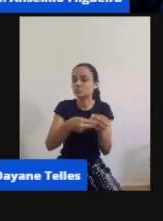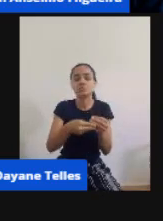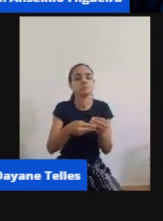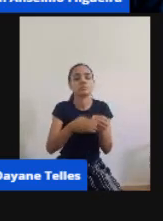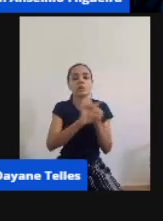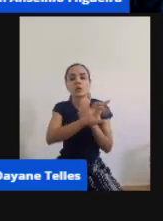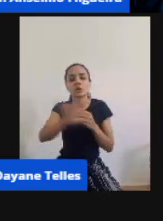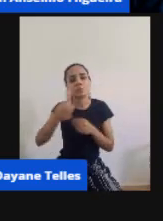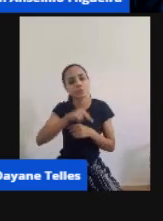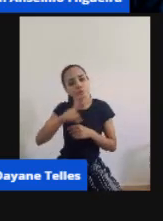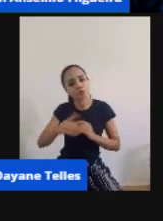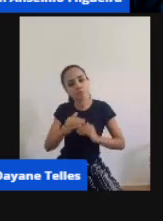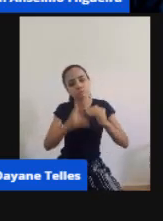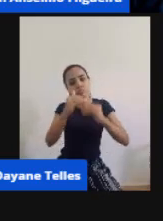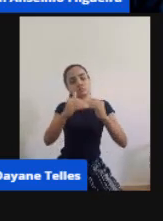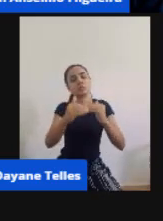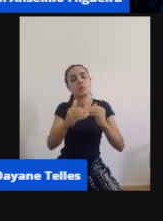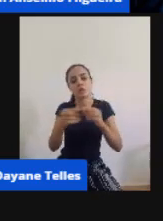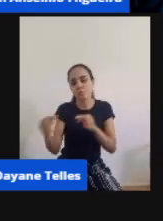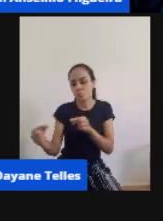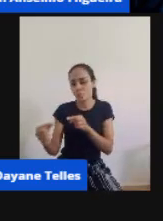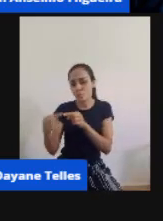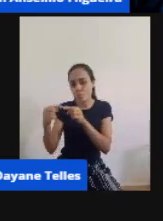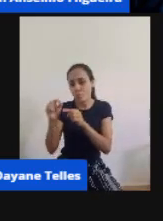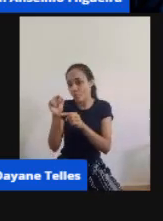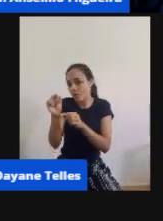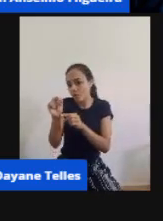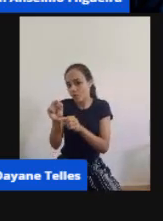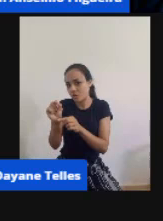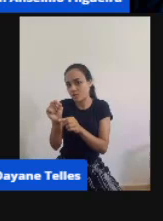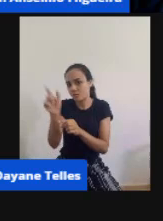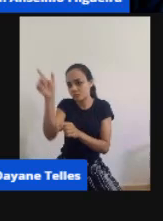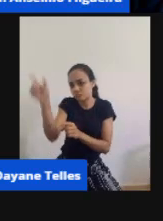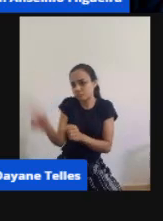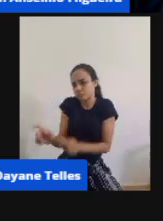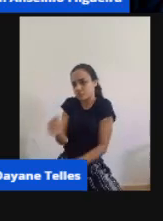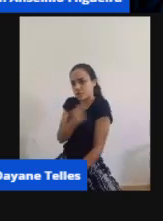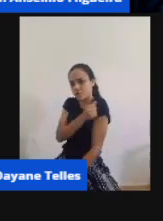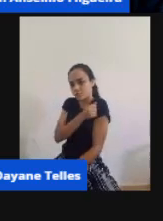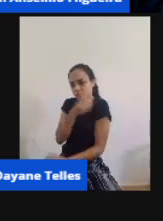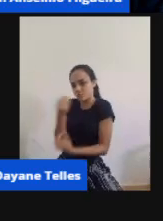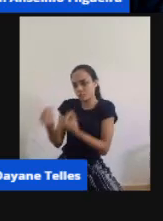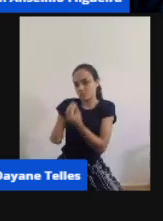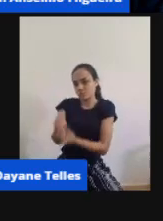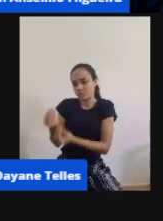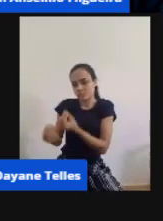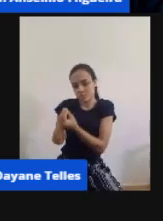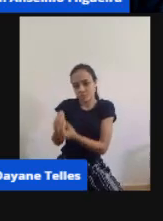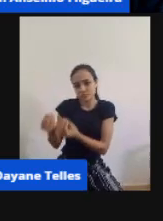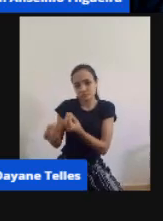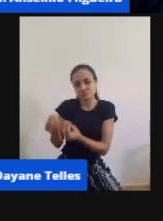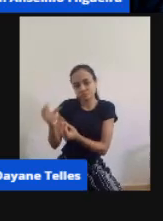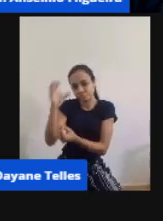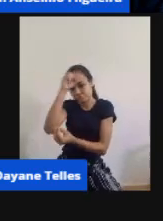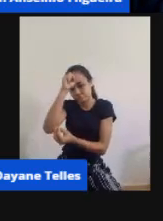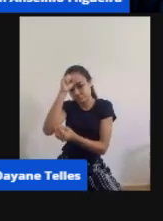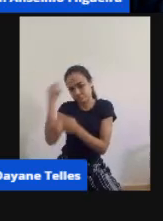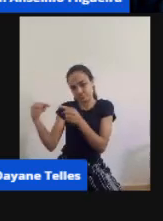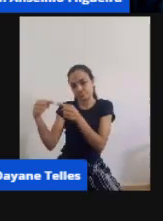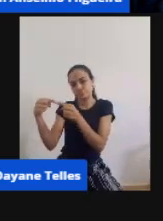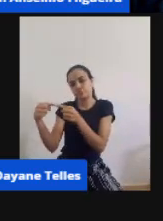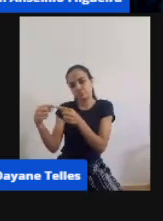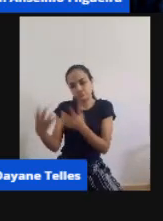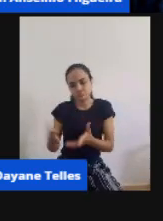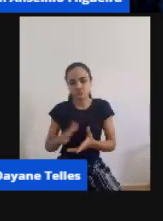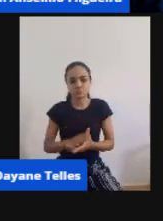a realidade de seus alunos. Atividades essas estando em consonância com as